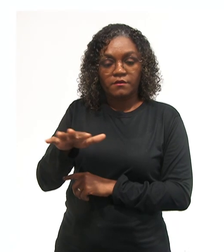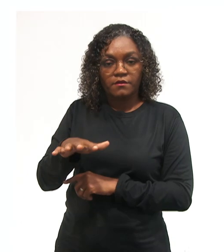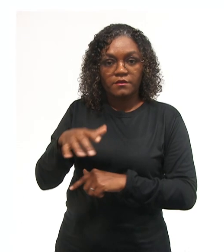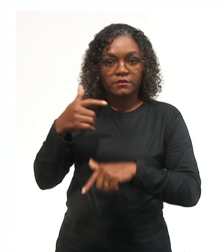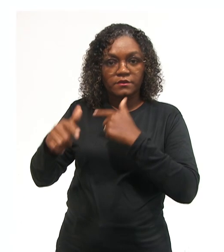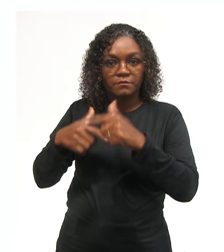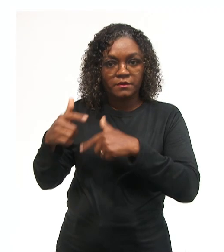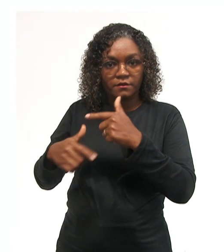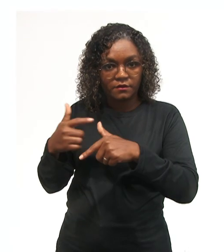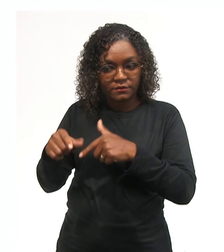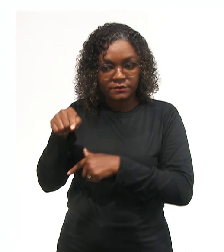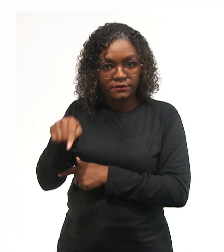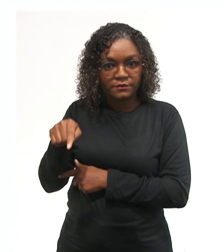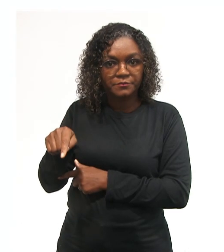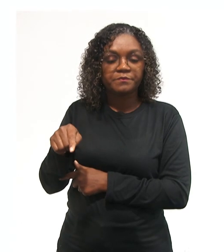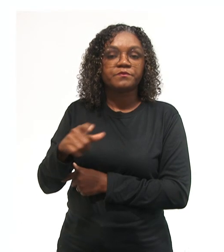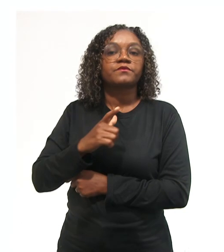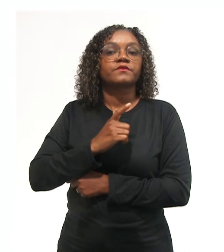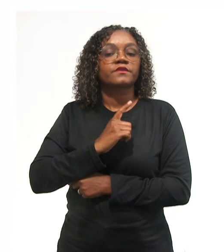ótimo funcionamento.